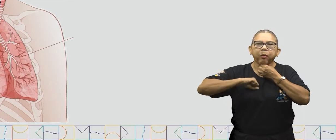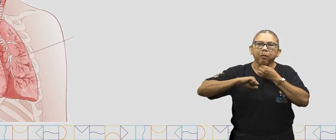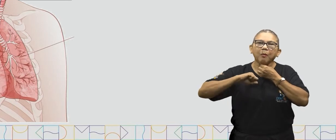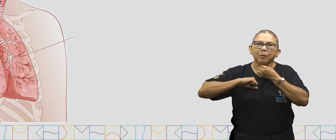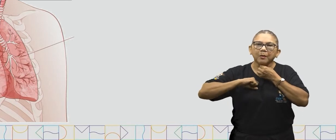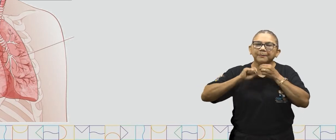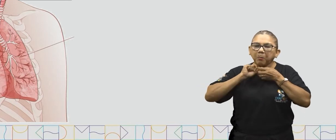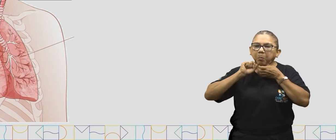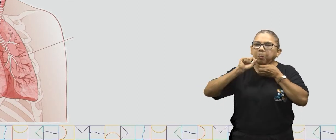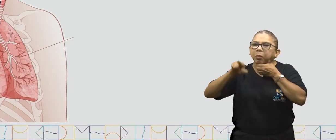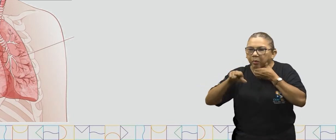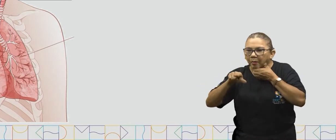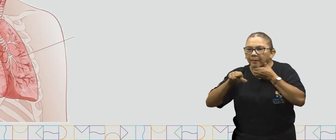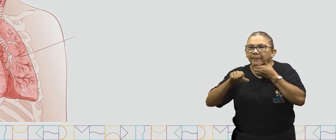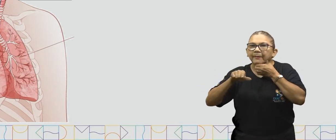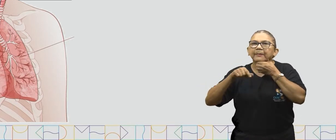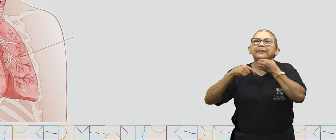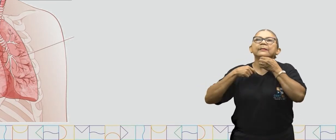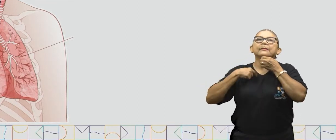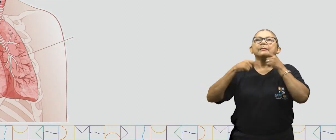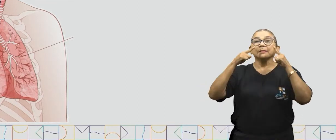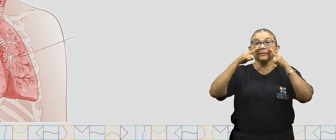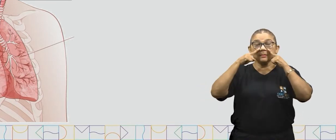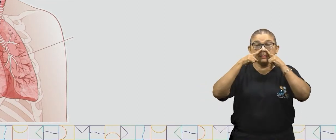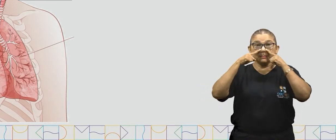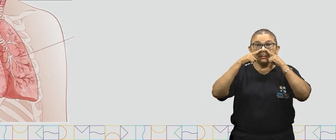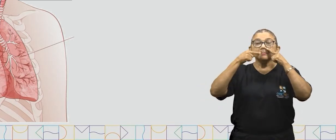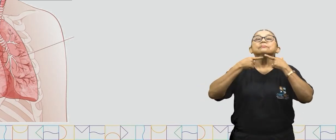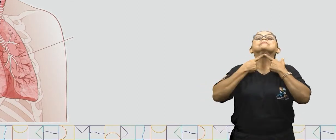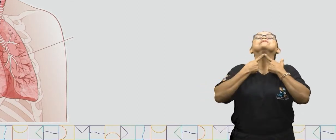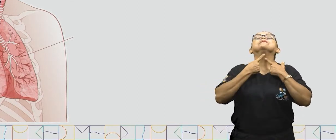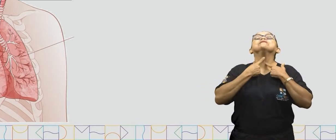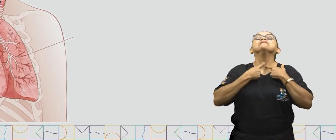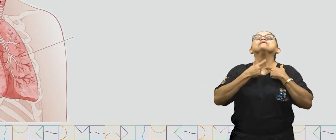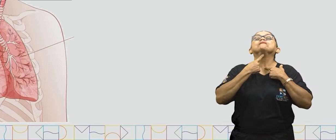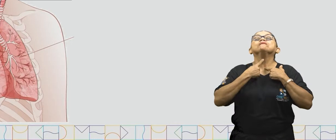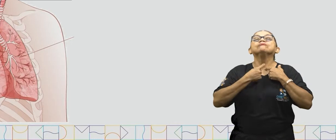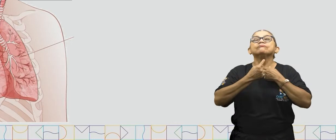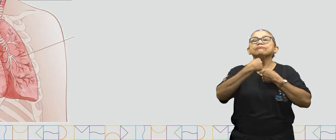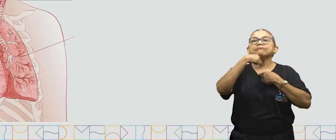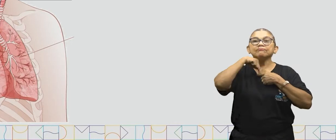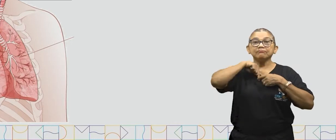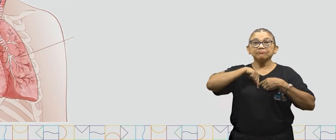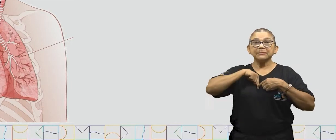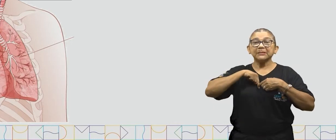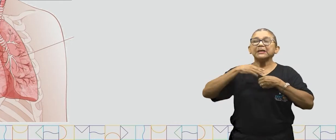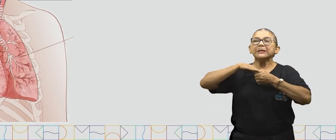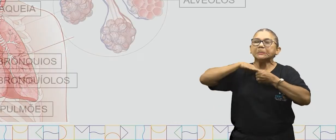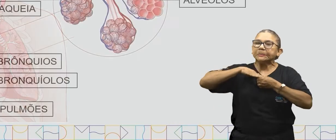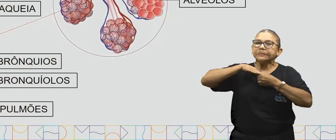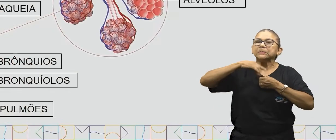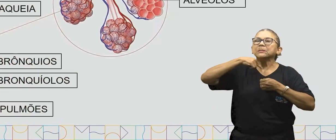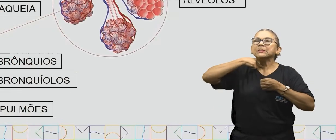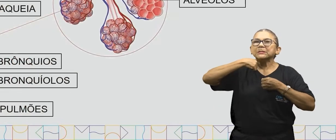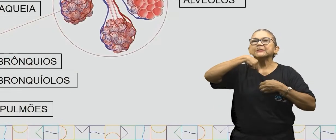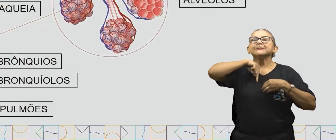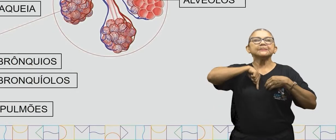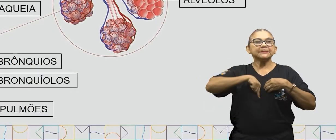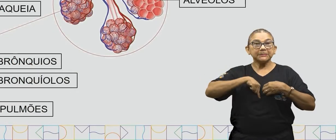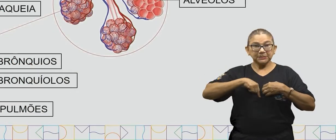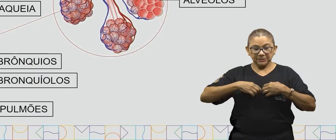para expelir o alimento da laringe e impedir que o alimento chegue aos pulmões. O